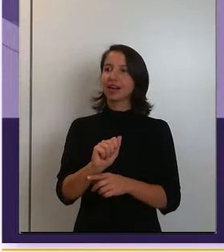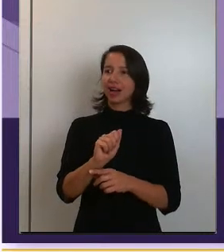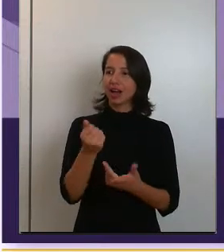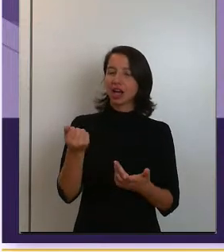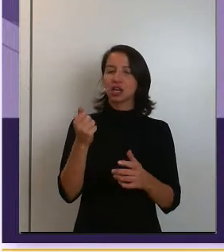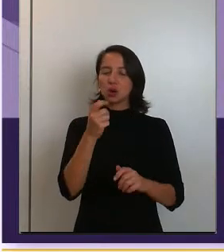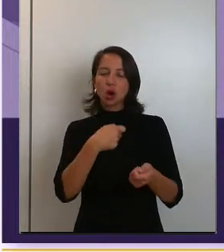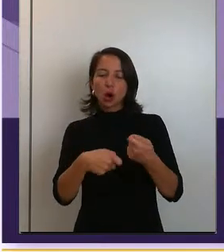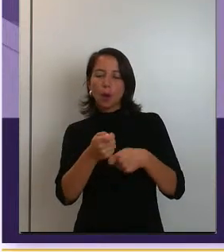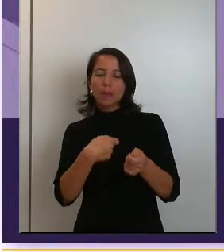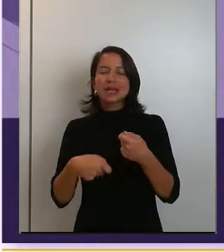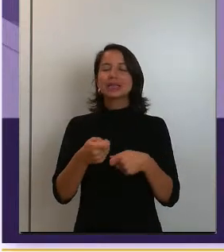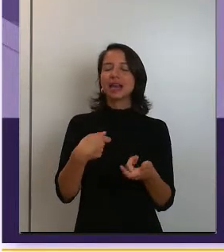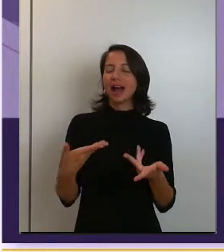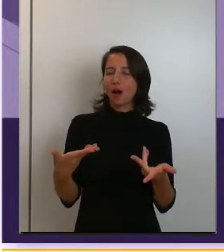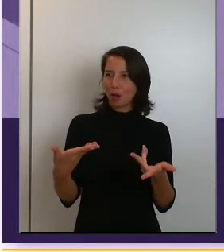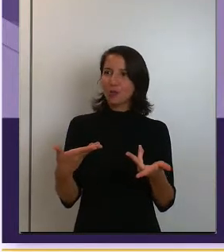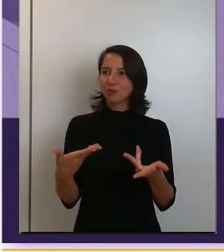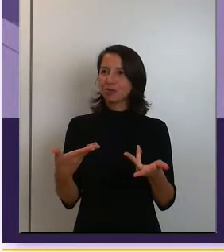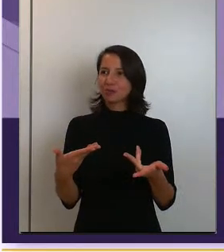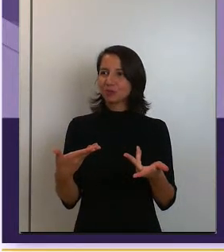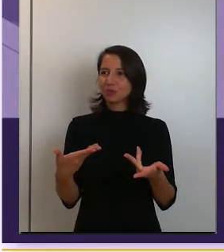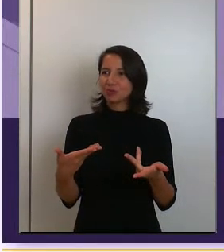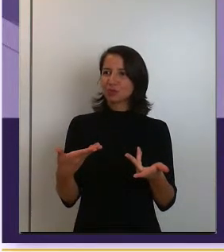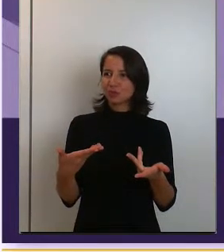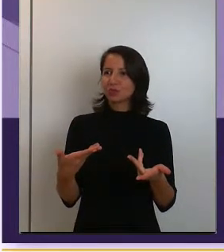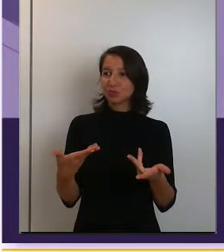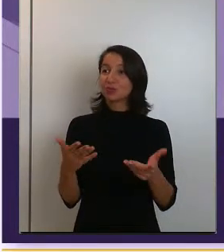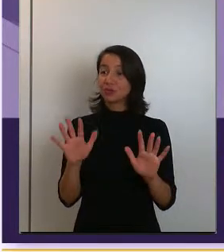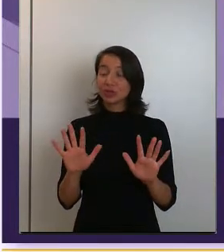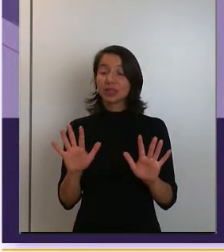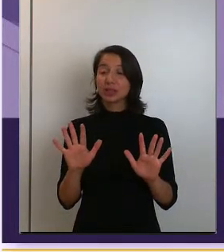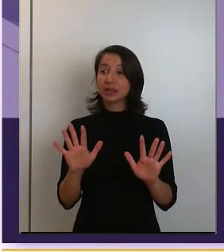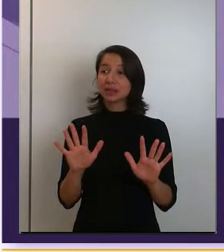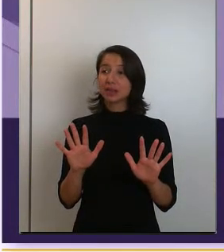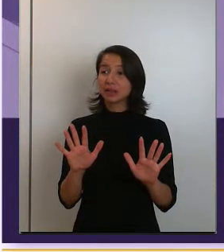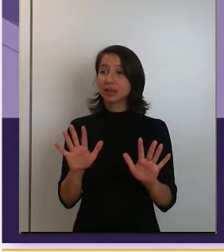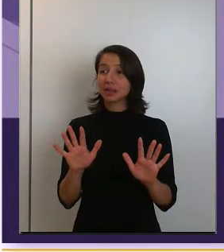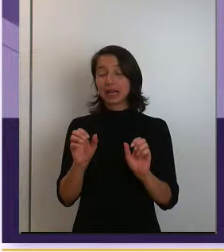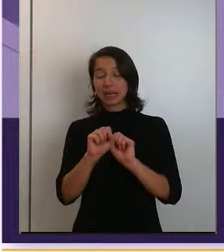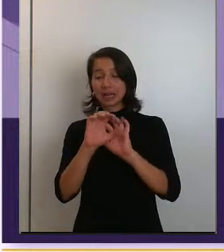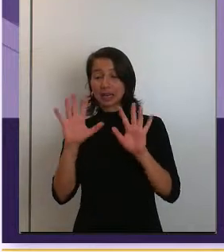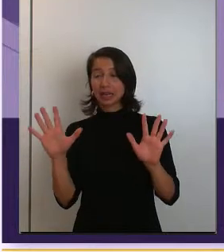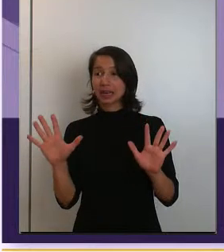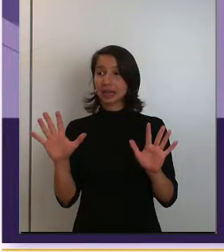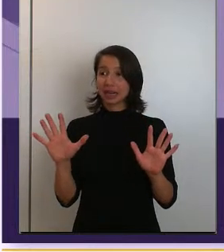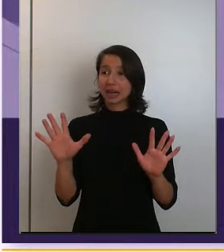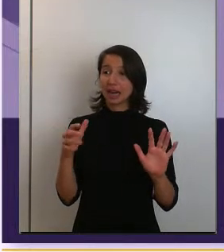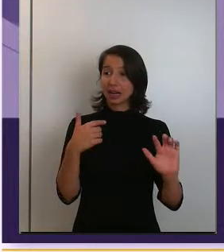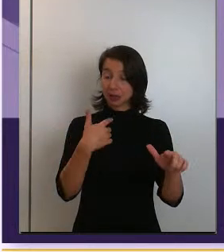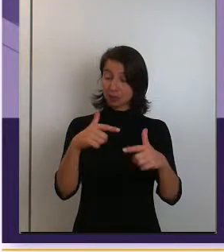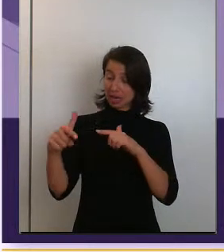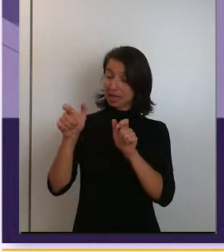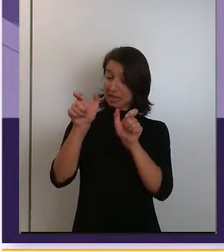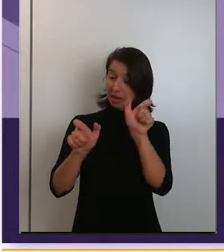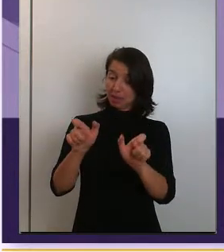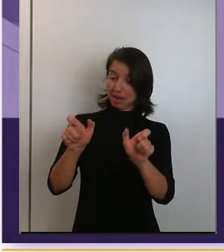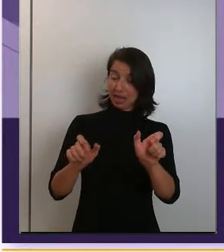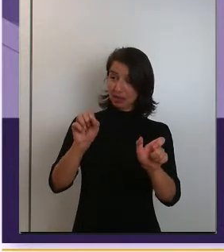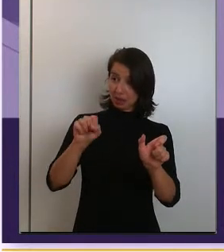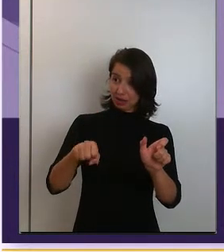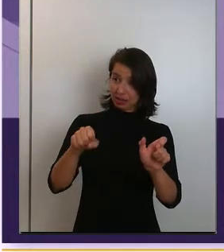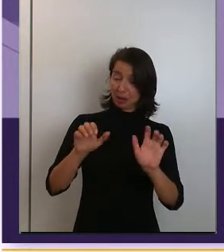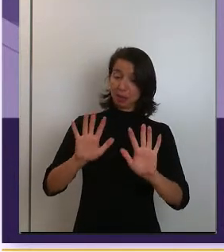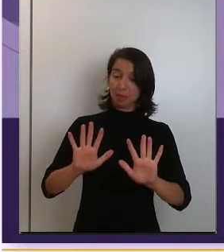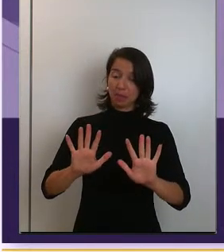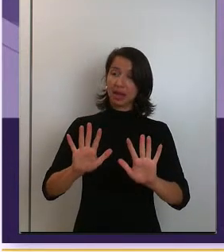centers. É importante, mas não diz respeito ao... Claro, se for vaga para trabalhadora, sim. Mas se for para consumidora,